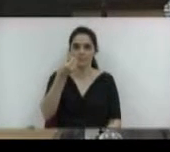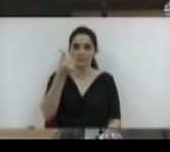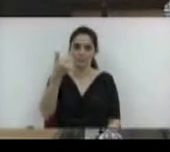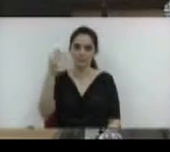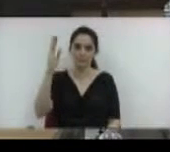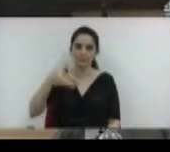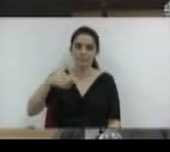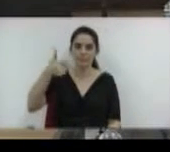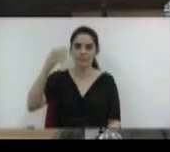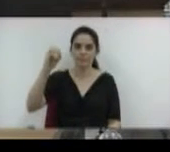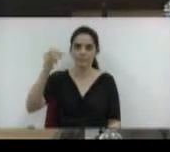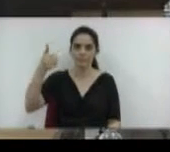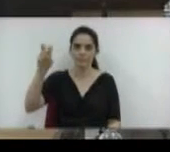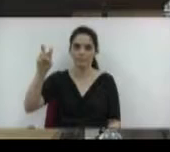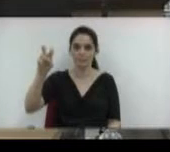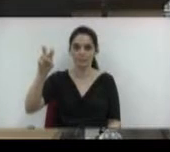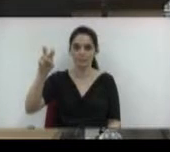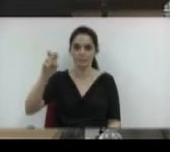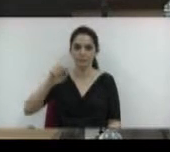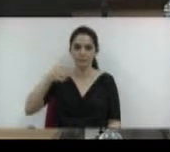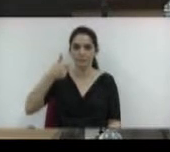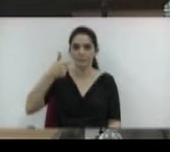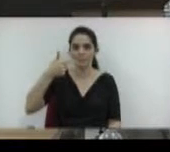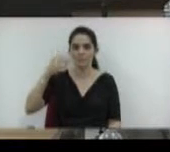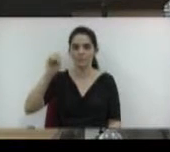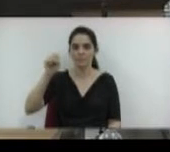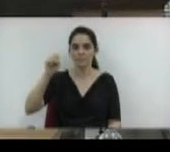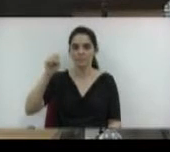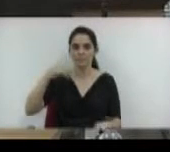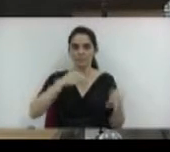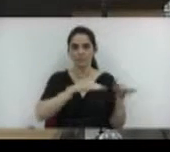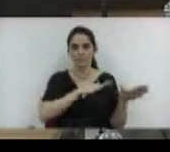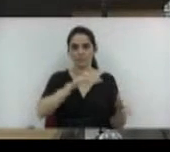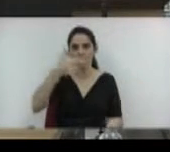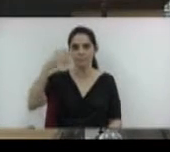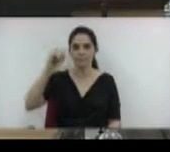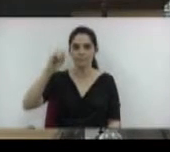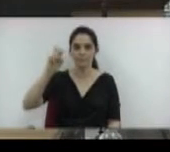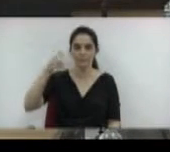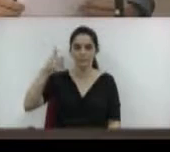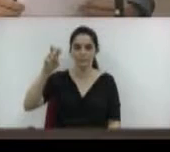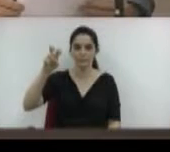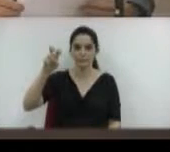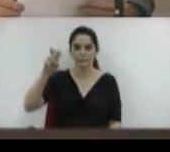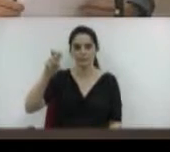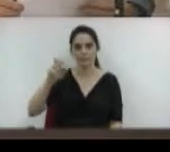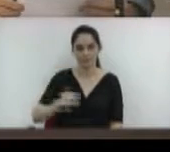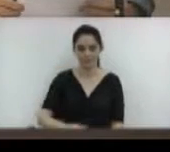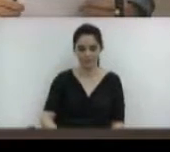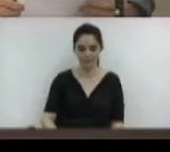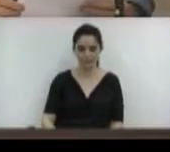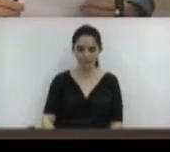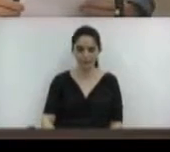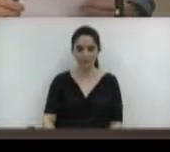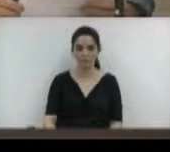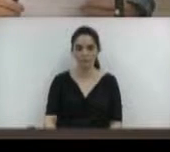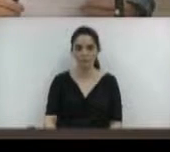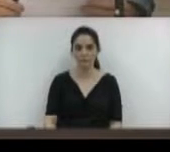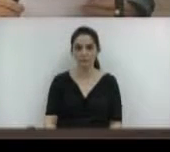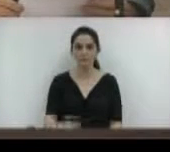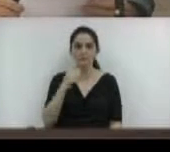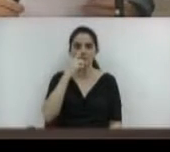161/2015, Limeira, 28 de setembro de 2015. Excelentíssimo senhor Newton César dos Santos, presidente da